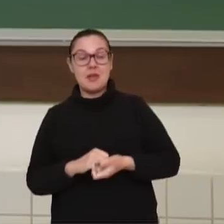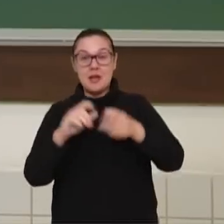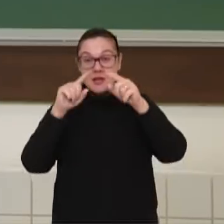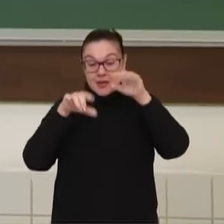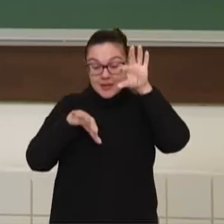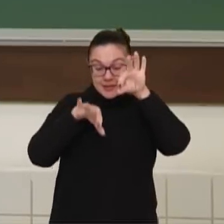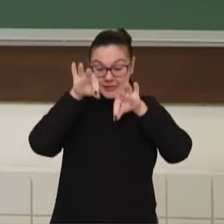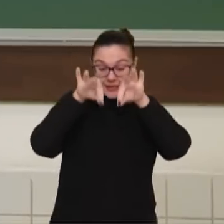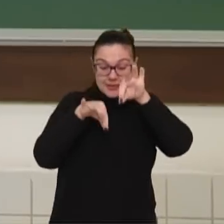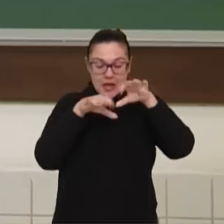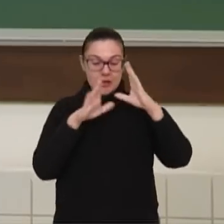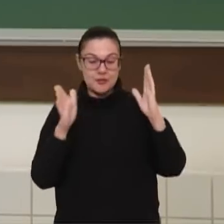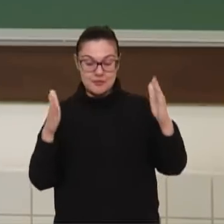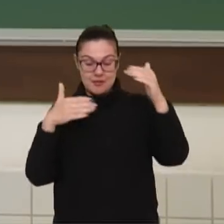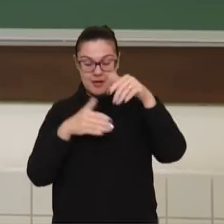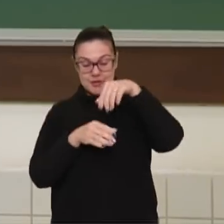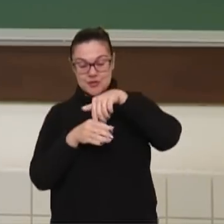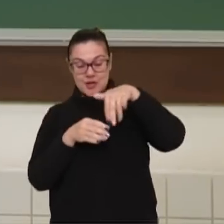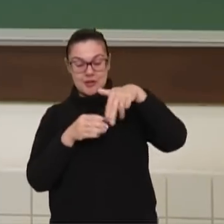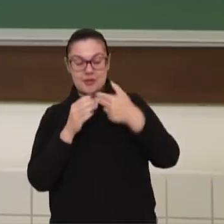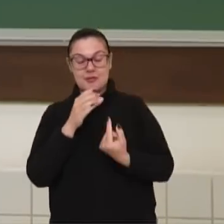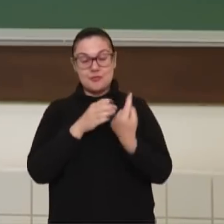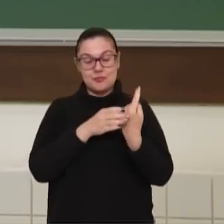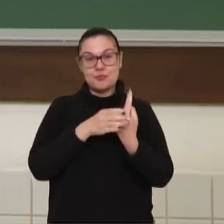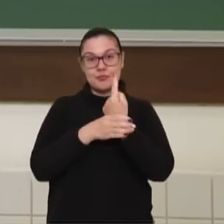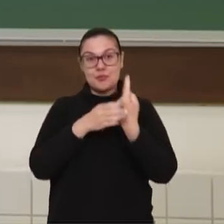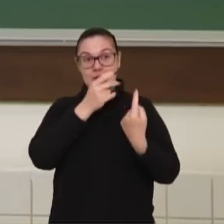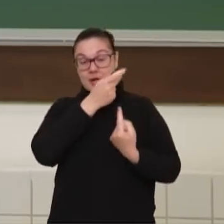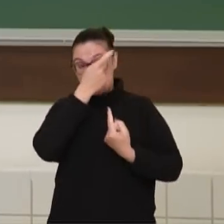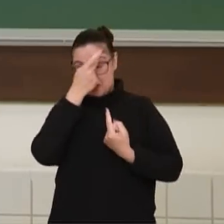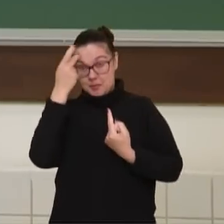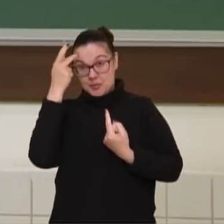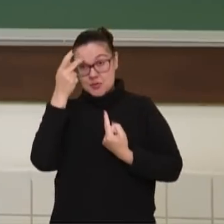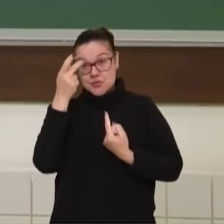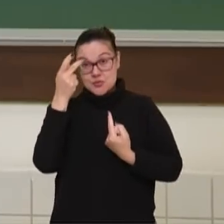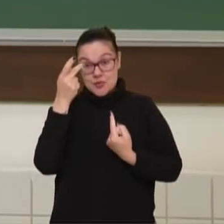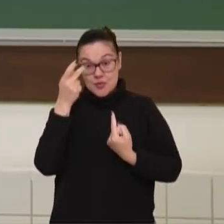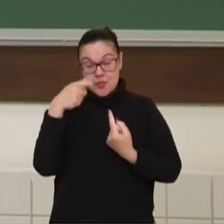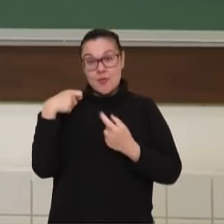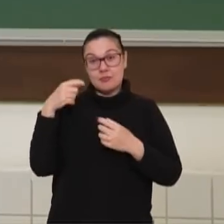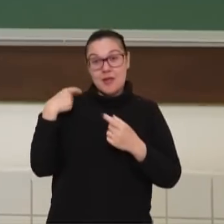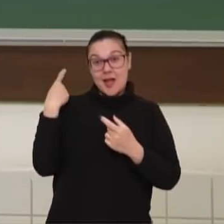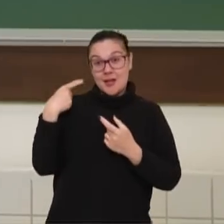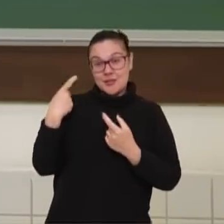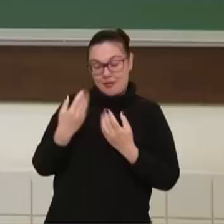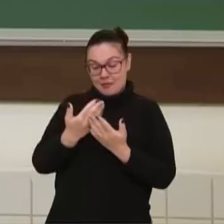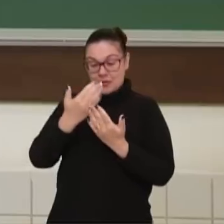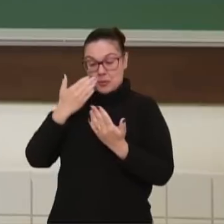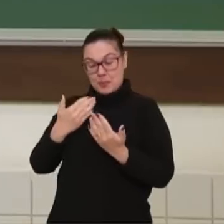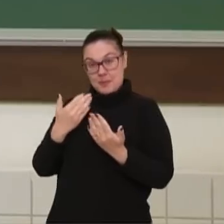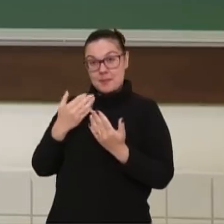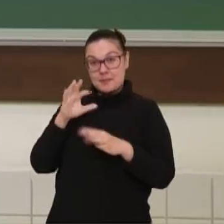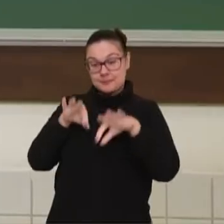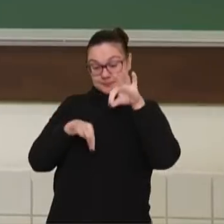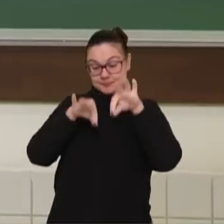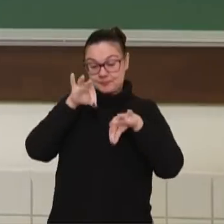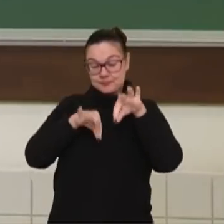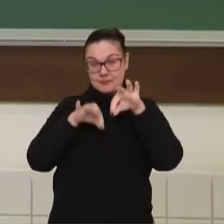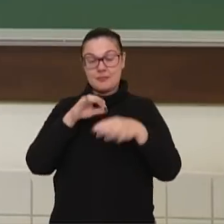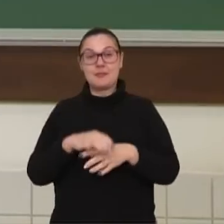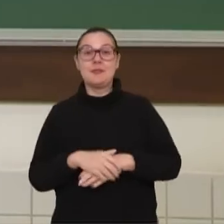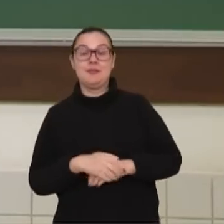um teatro dentro dessa caixa. E o artista fica atrás com alguns bonecos fazendo essa interpretação